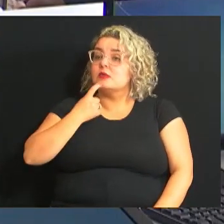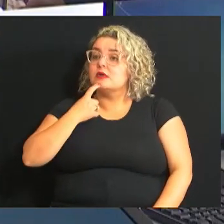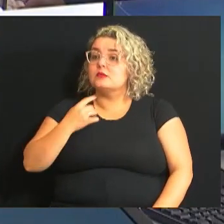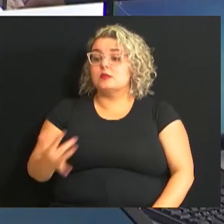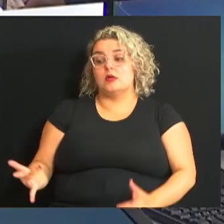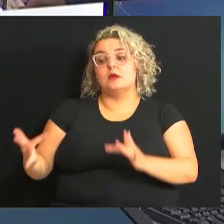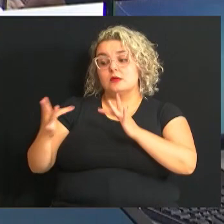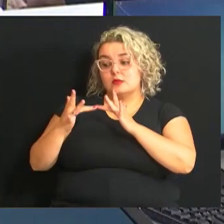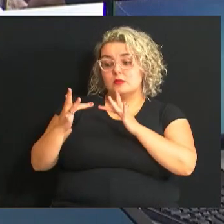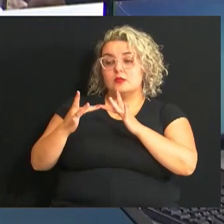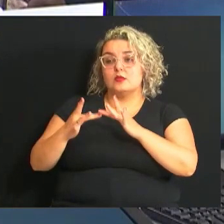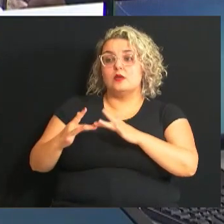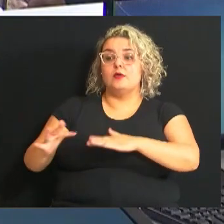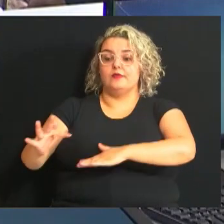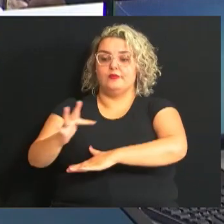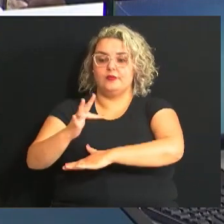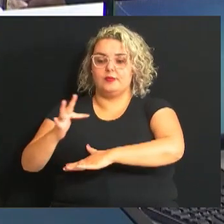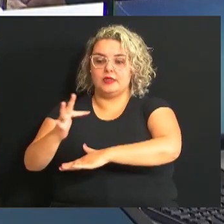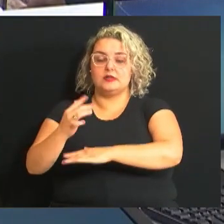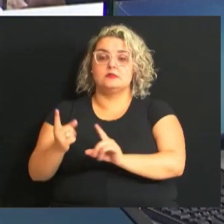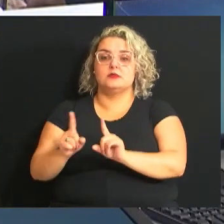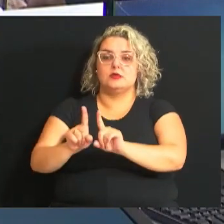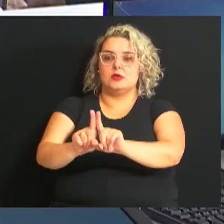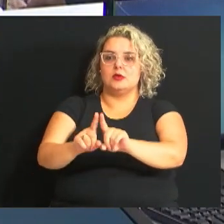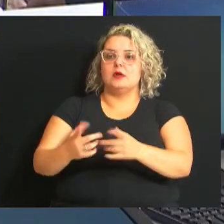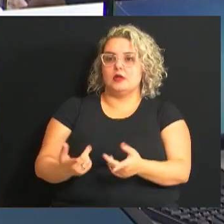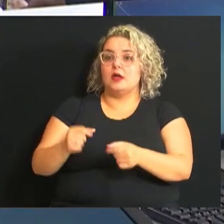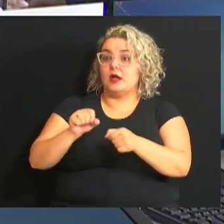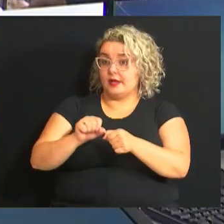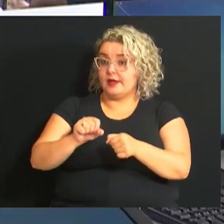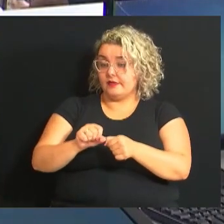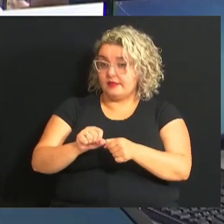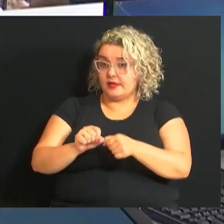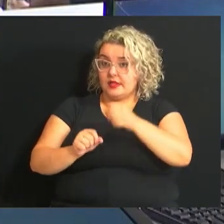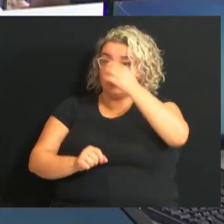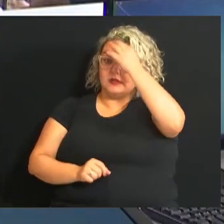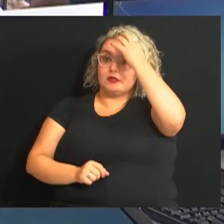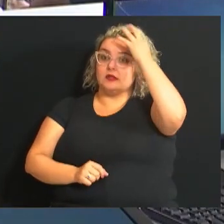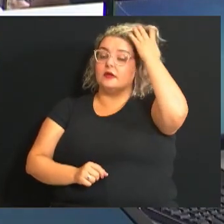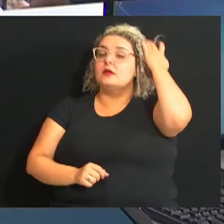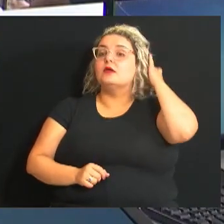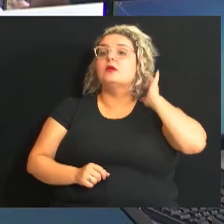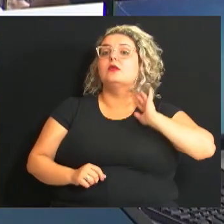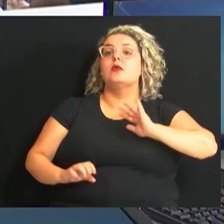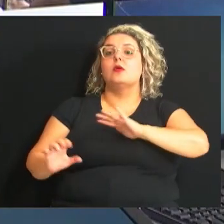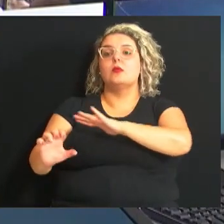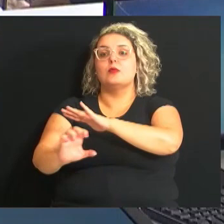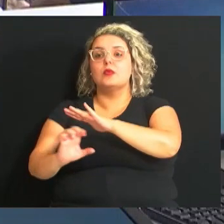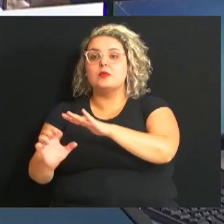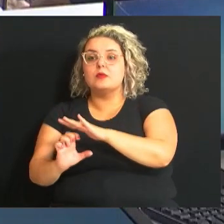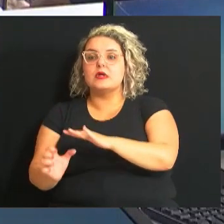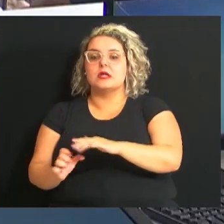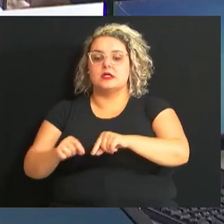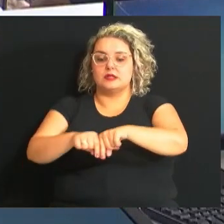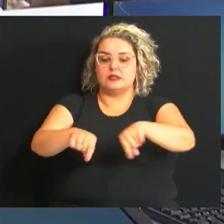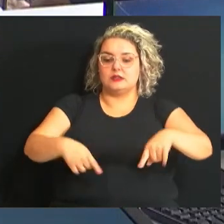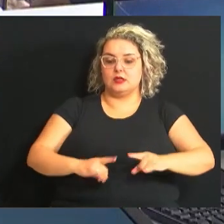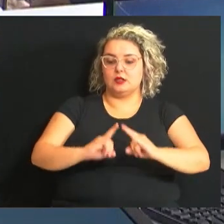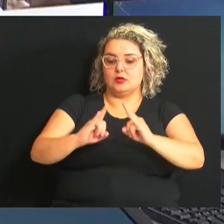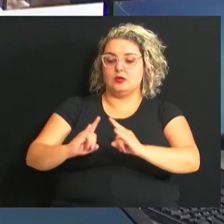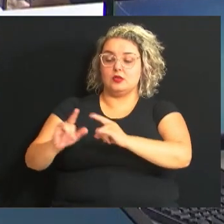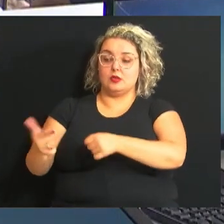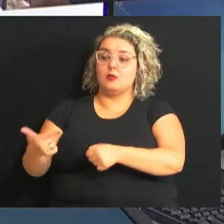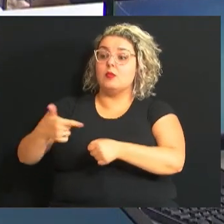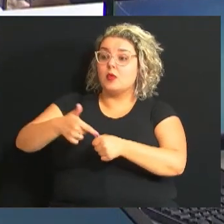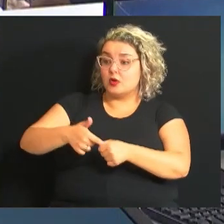parceria. Essa parceria é feita com as empresas, condomínios, postos de gasolina, conforme eu te disse anteriormente, e para